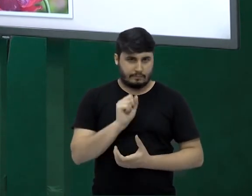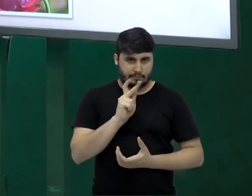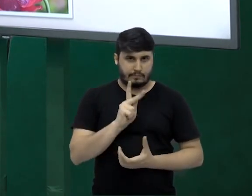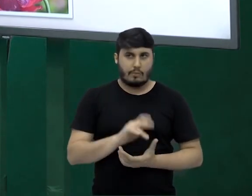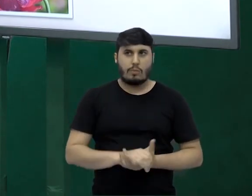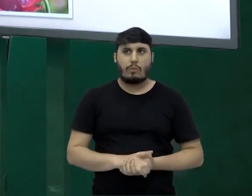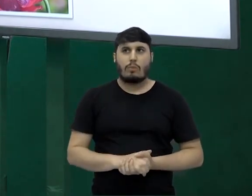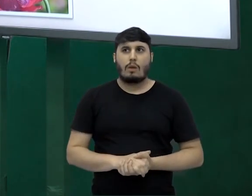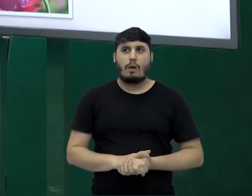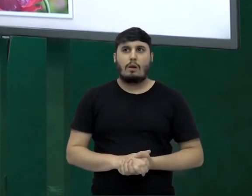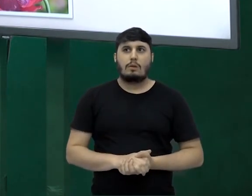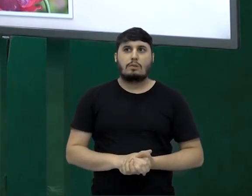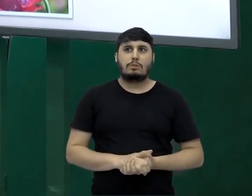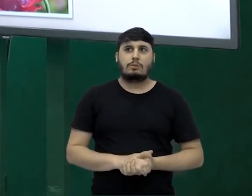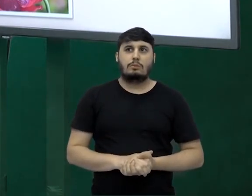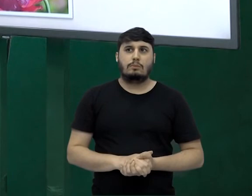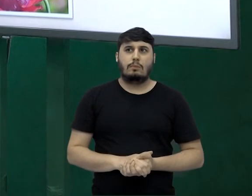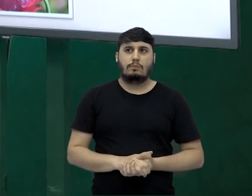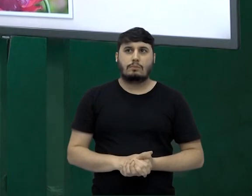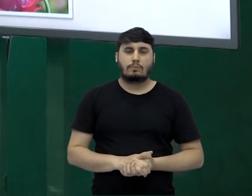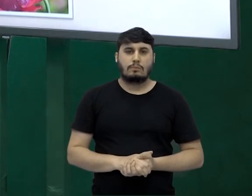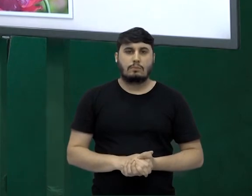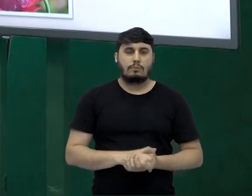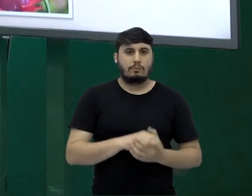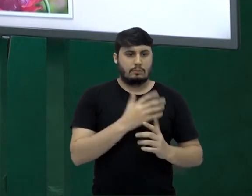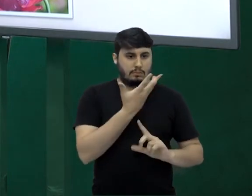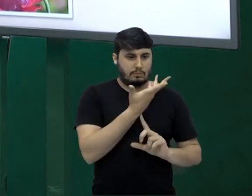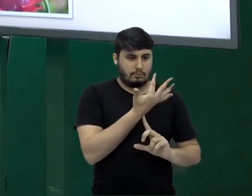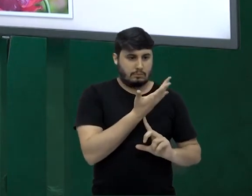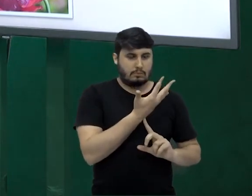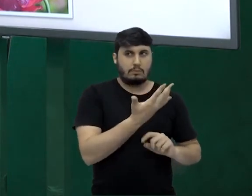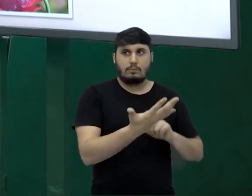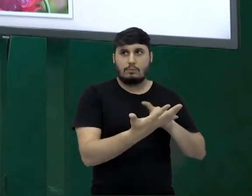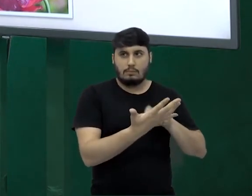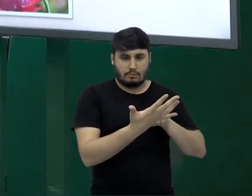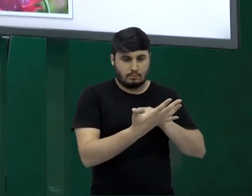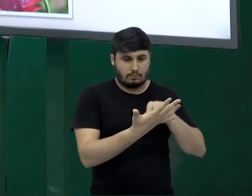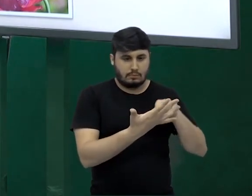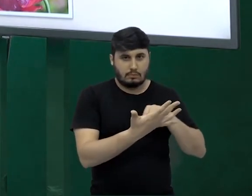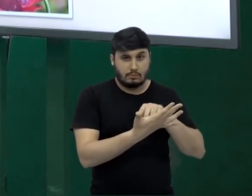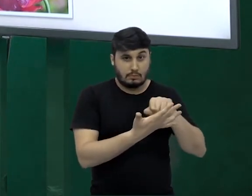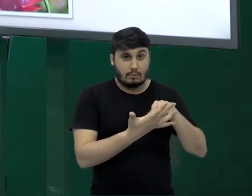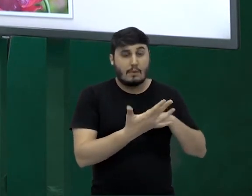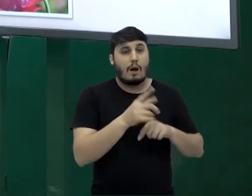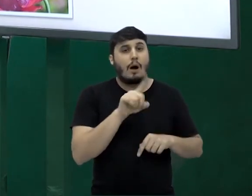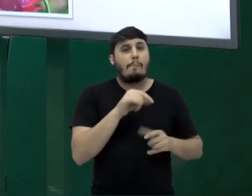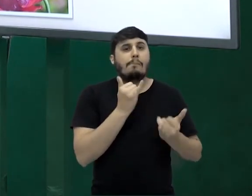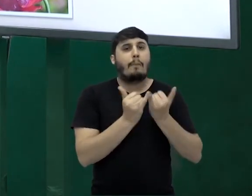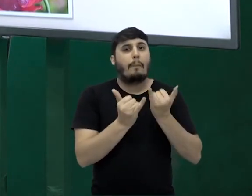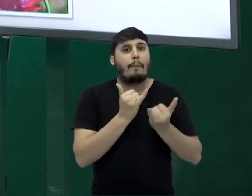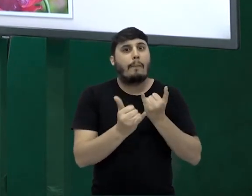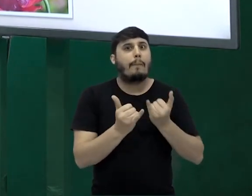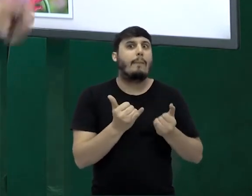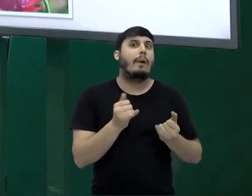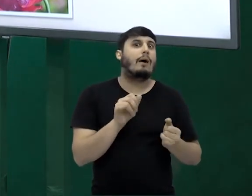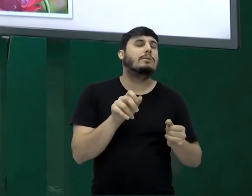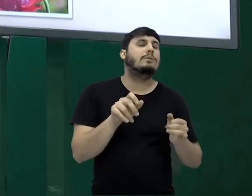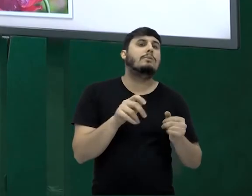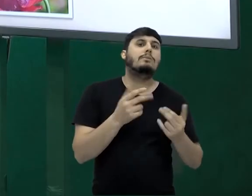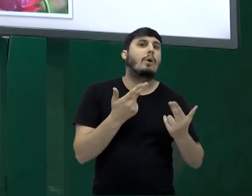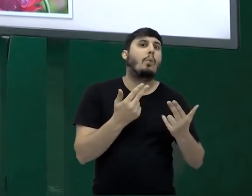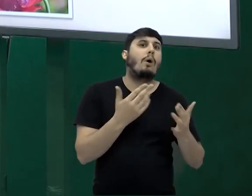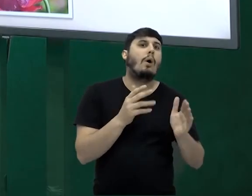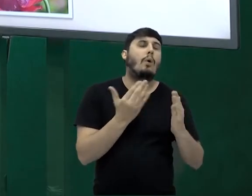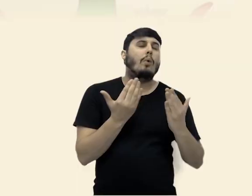do pólen, tá? O gineceu, né, com estigma, estilete e ovário, com toda a estrutura aqui